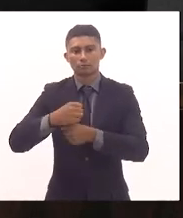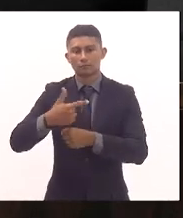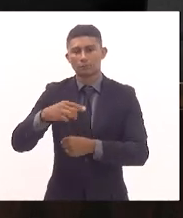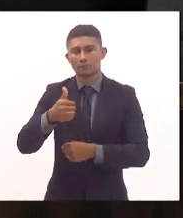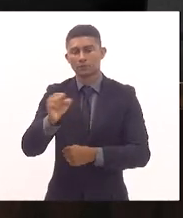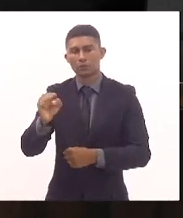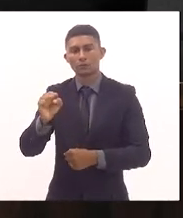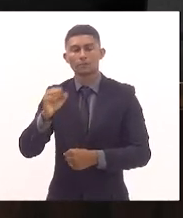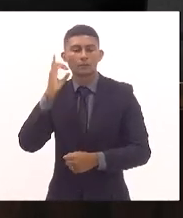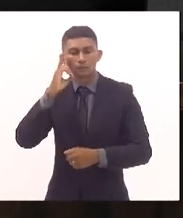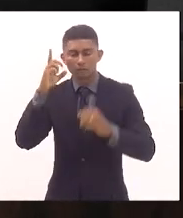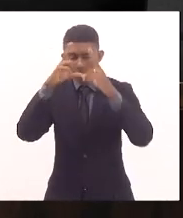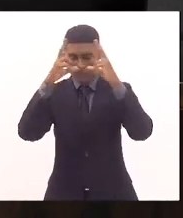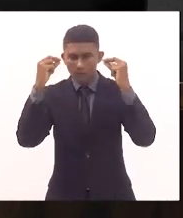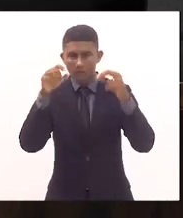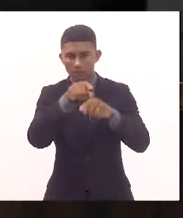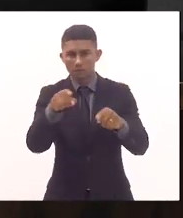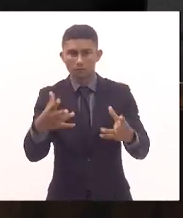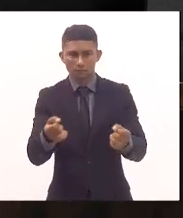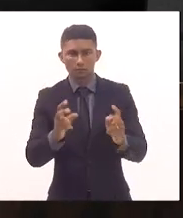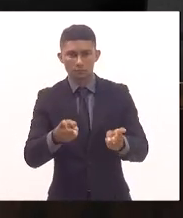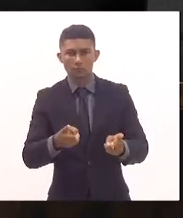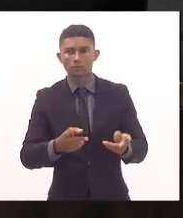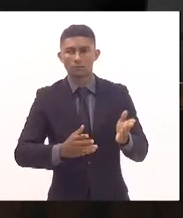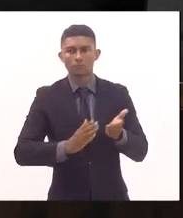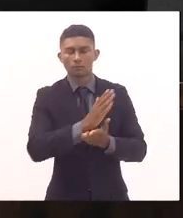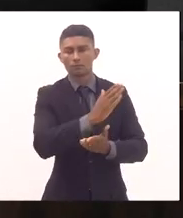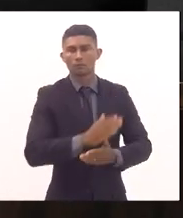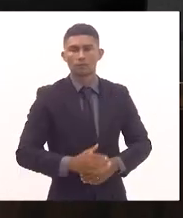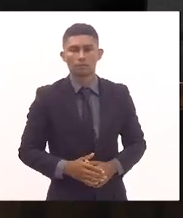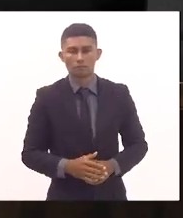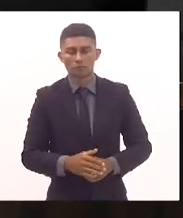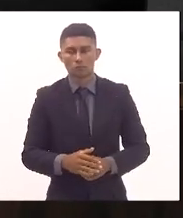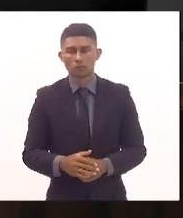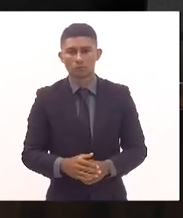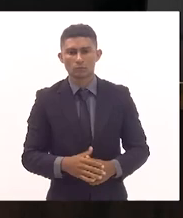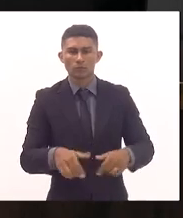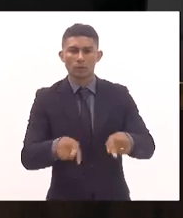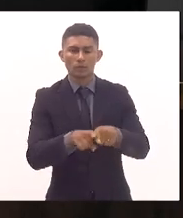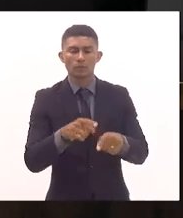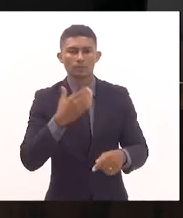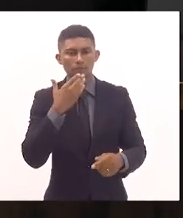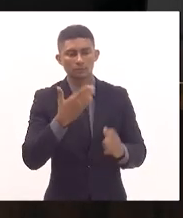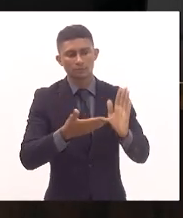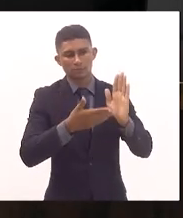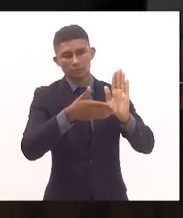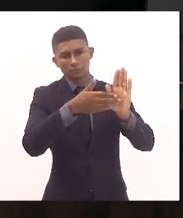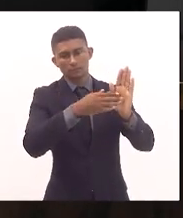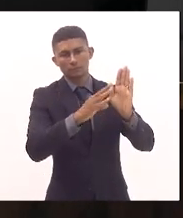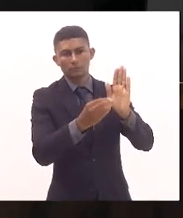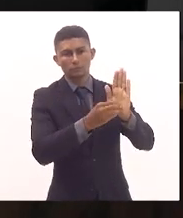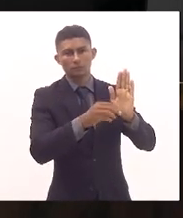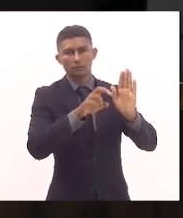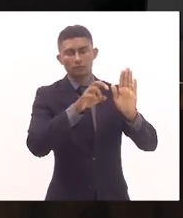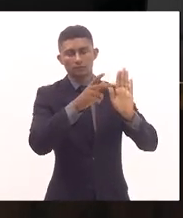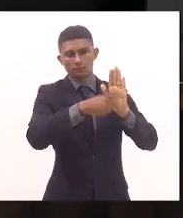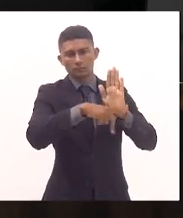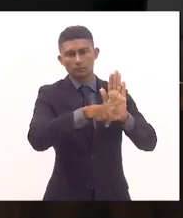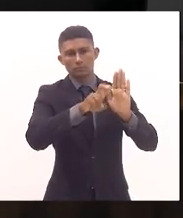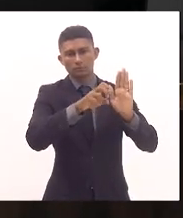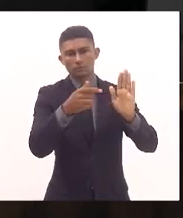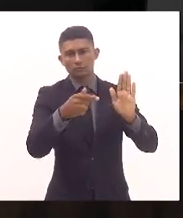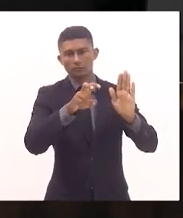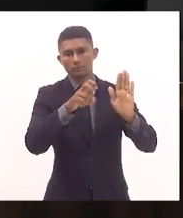enfermeira Regiane. Senhores que aprovam isso, como estão aprovado. Requer inclusão na ordem do dia do projeto de lei 5751